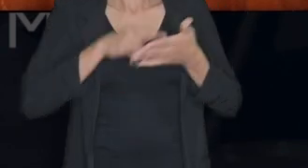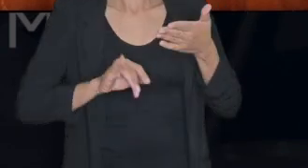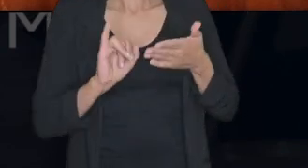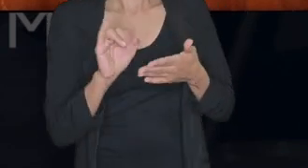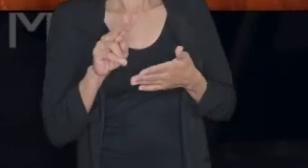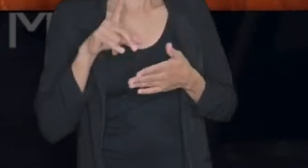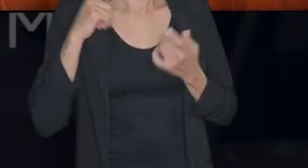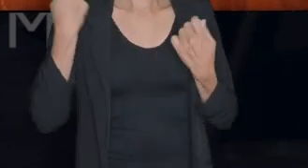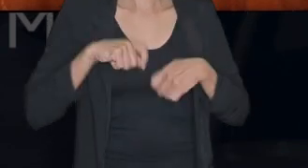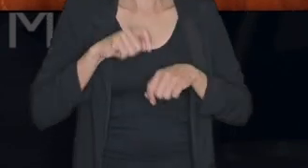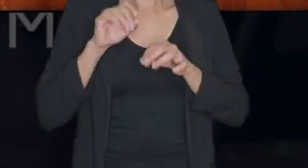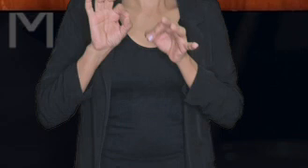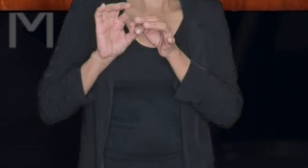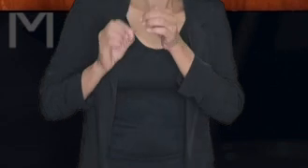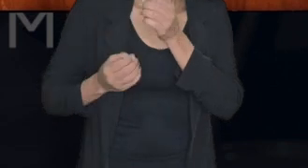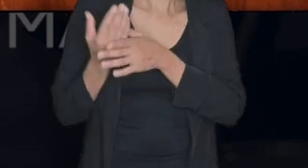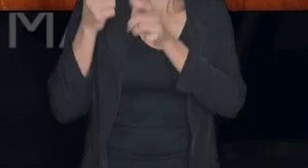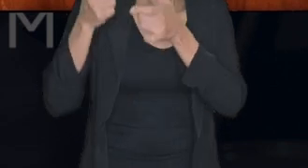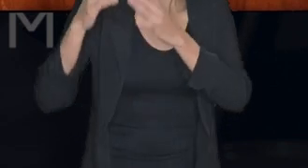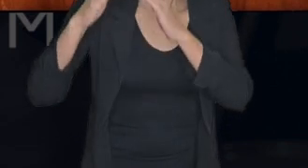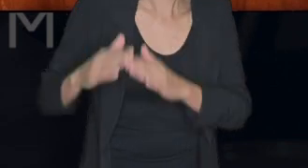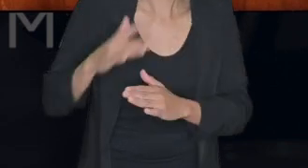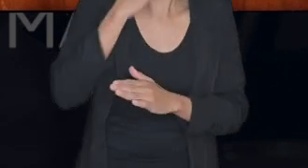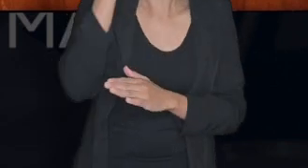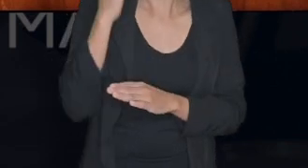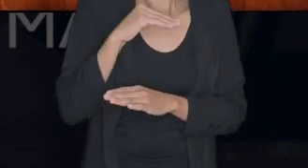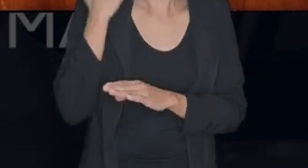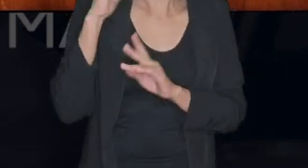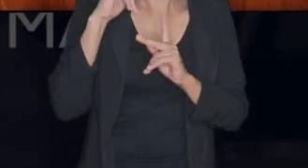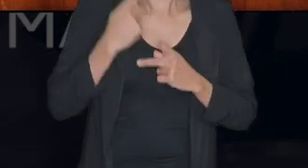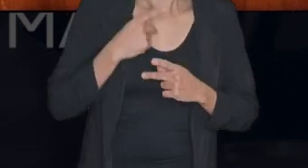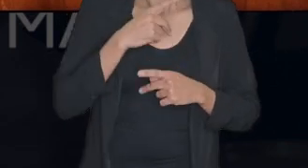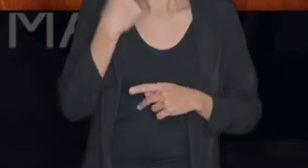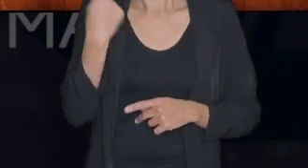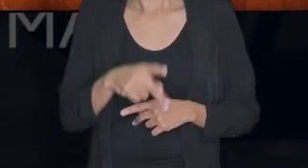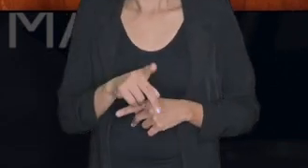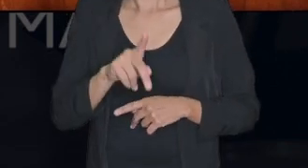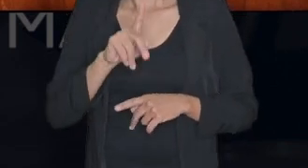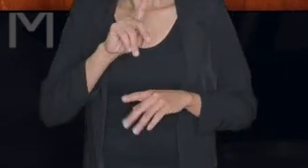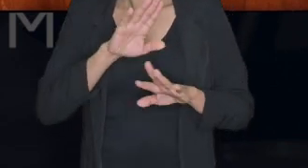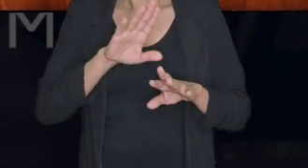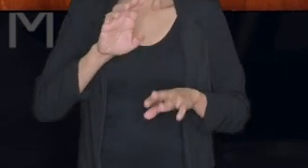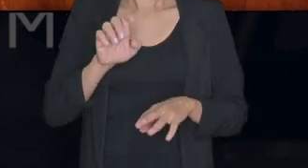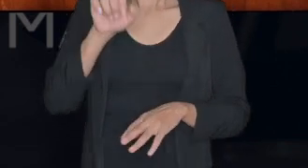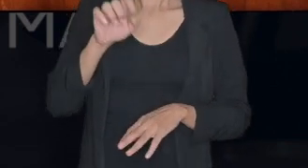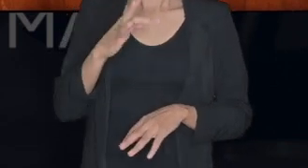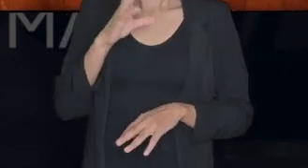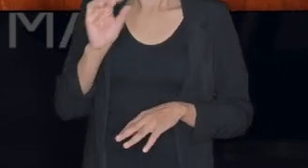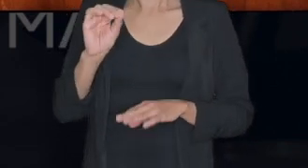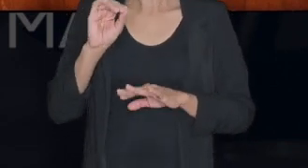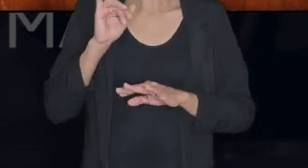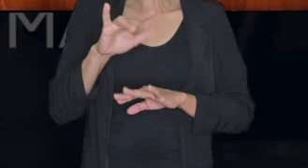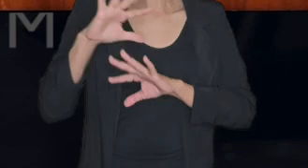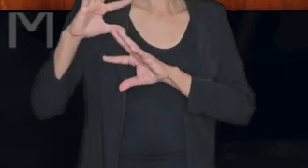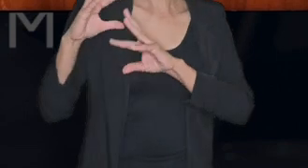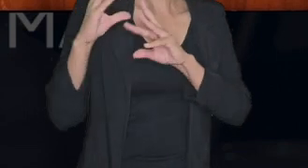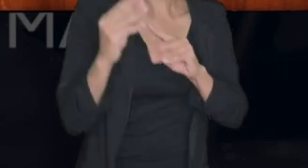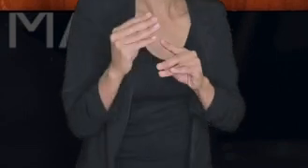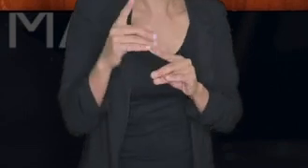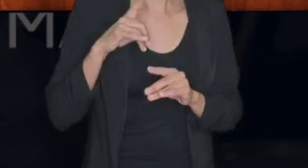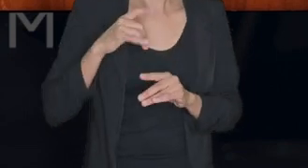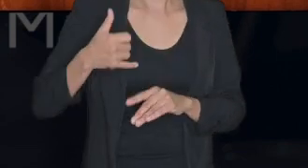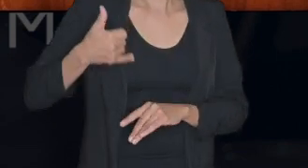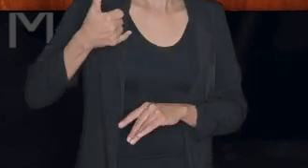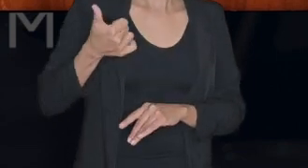do falecido, do autor da herança, no extrajudicial, se todos os herdeiros forem maiores e capazes e não